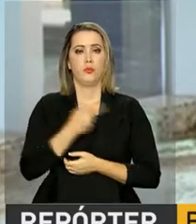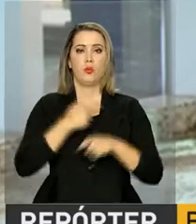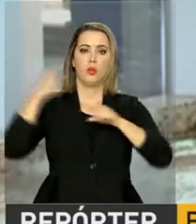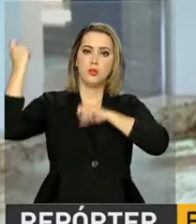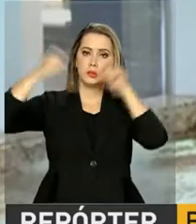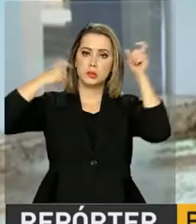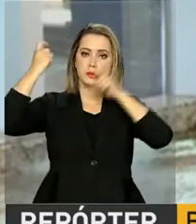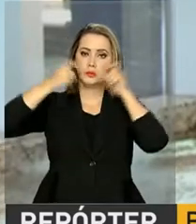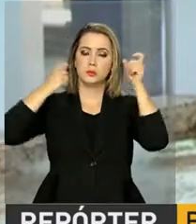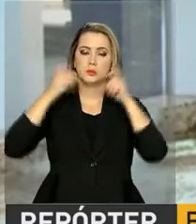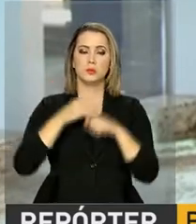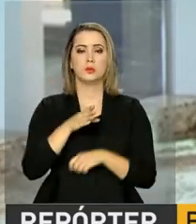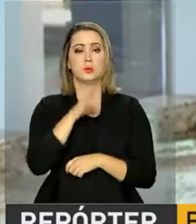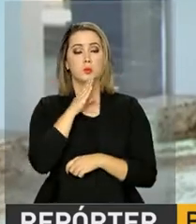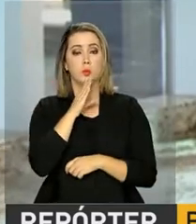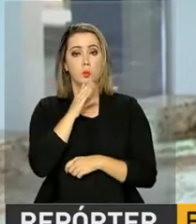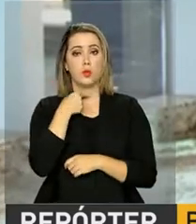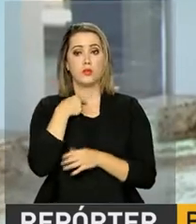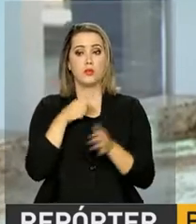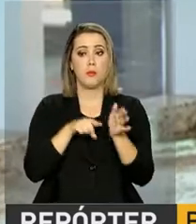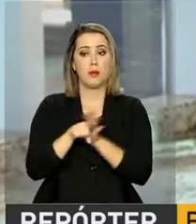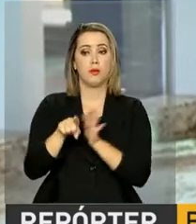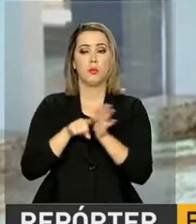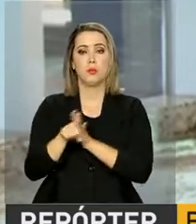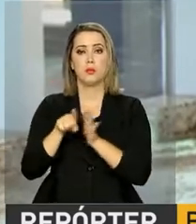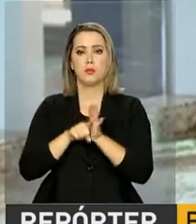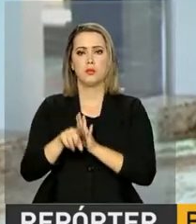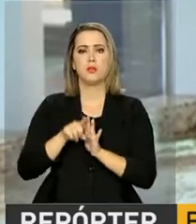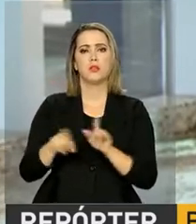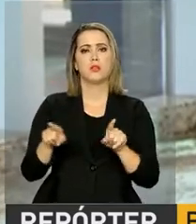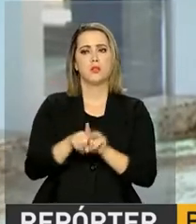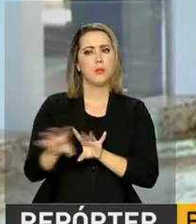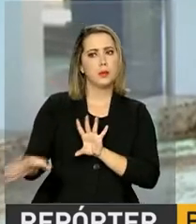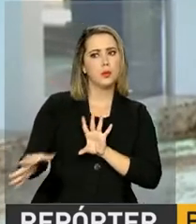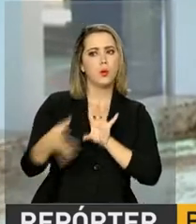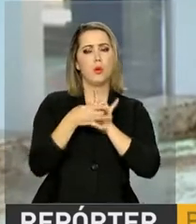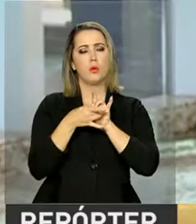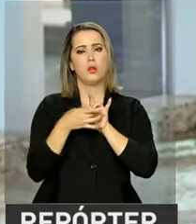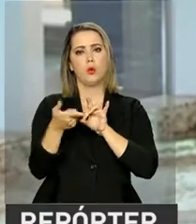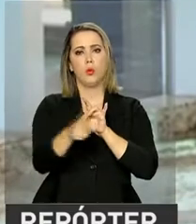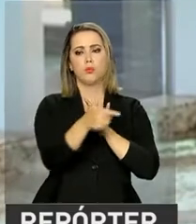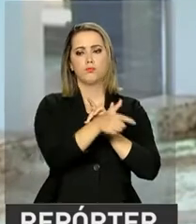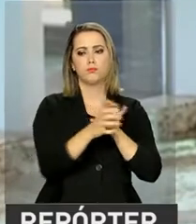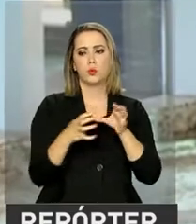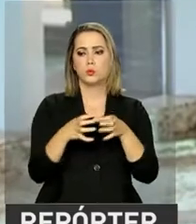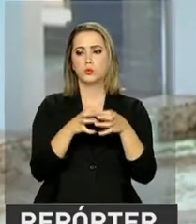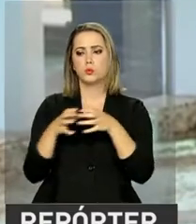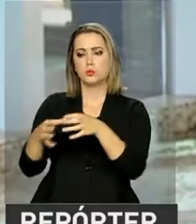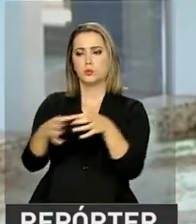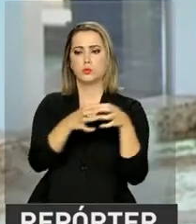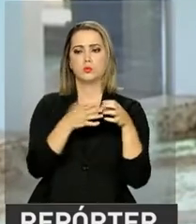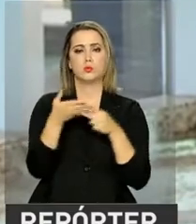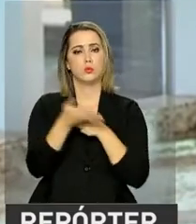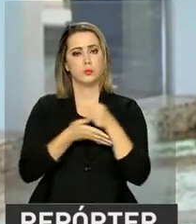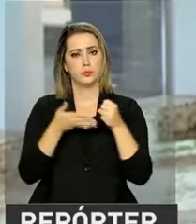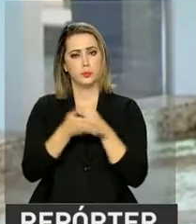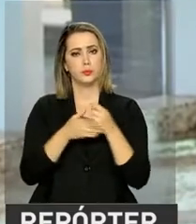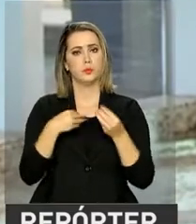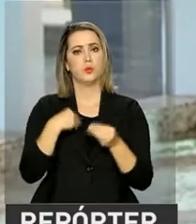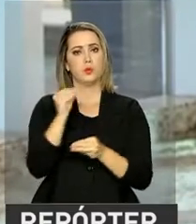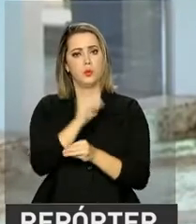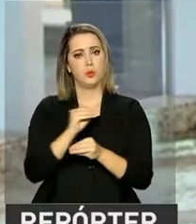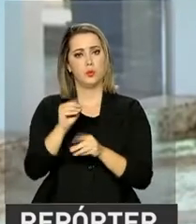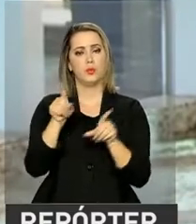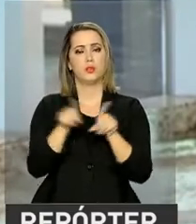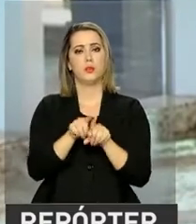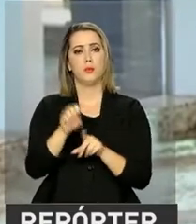o conhecimento e também de translacionar esse conhecimento para as estruturas que atendem